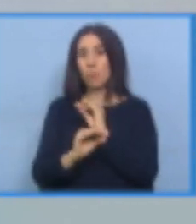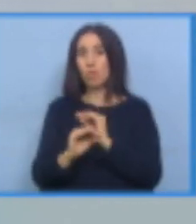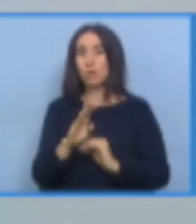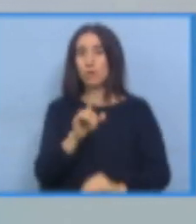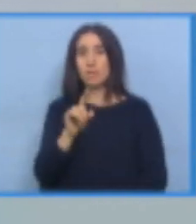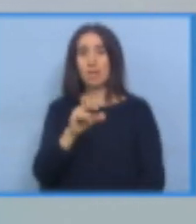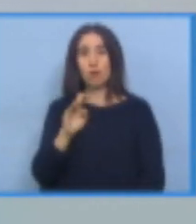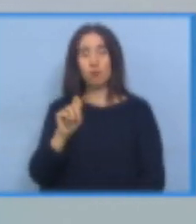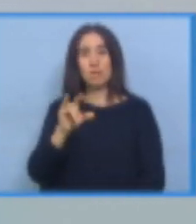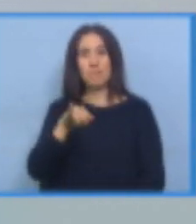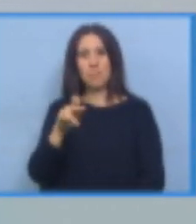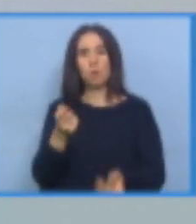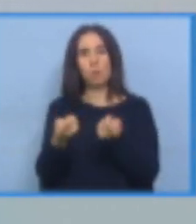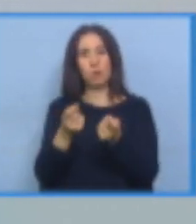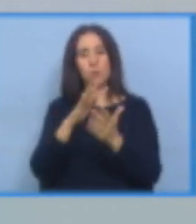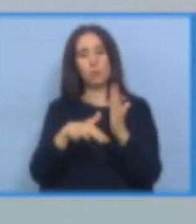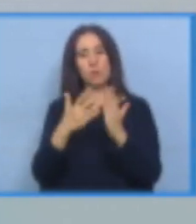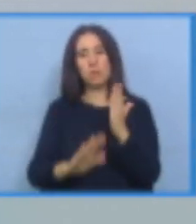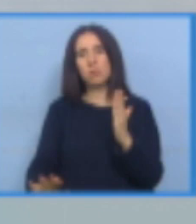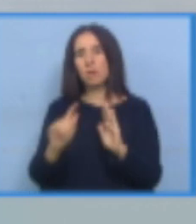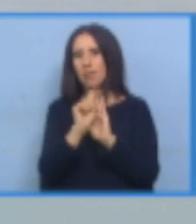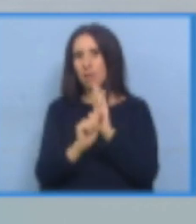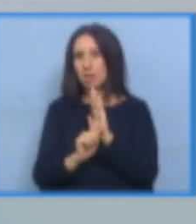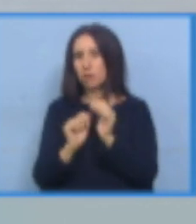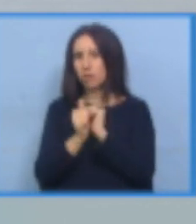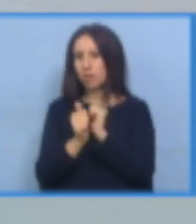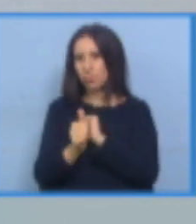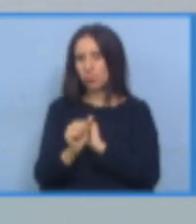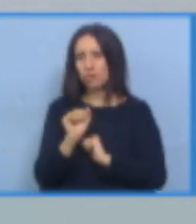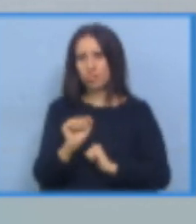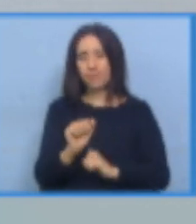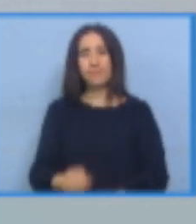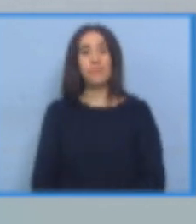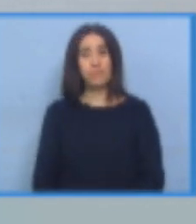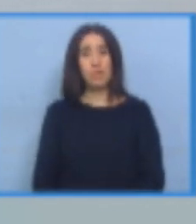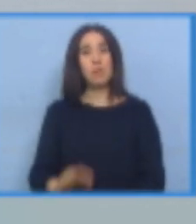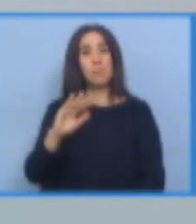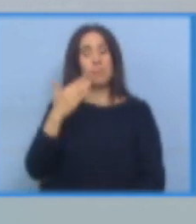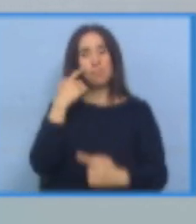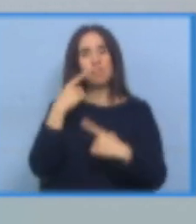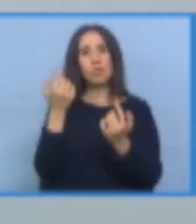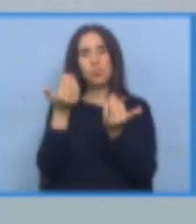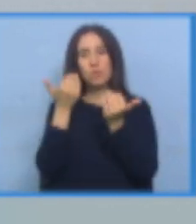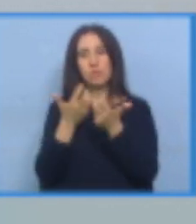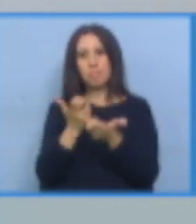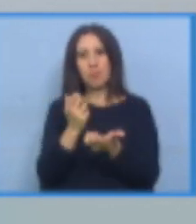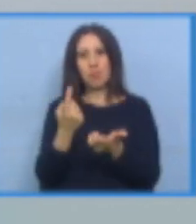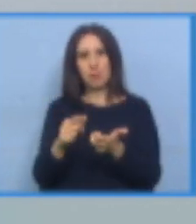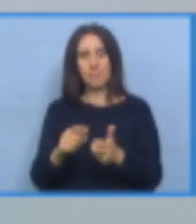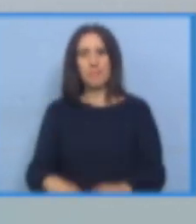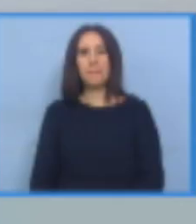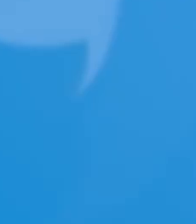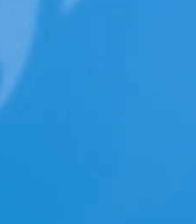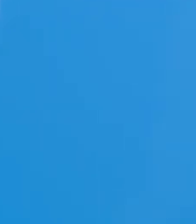José Carlos Lima, coordenador do Plano Nacional Ética no Desporto. Primeiro, mostramos-lhe notícias que marcam a